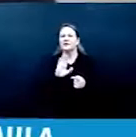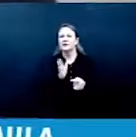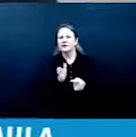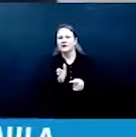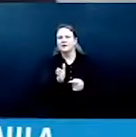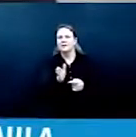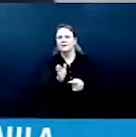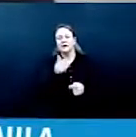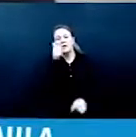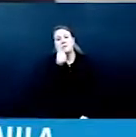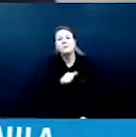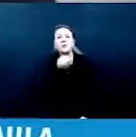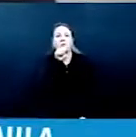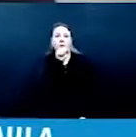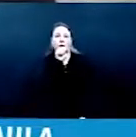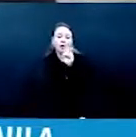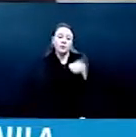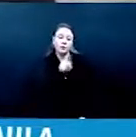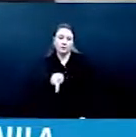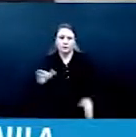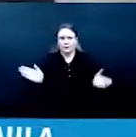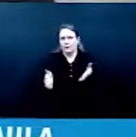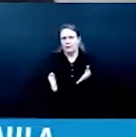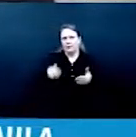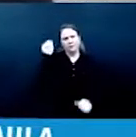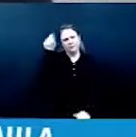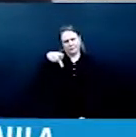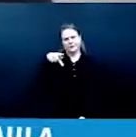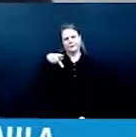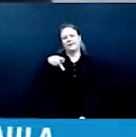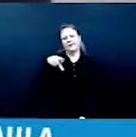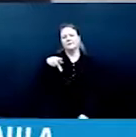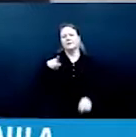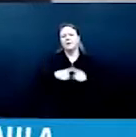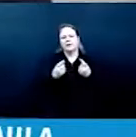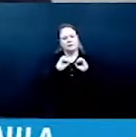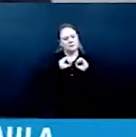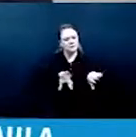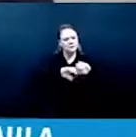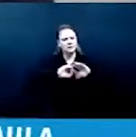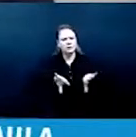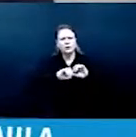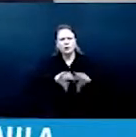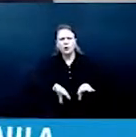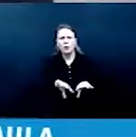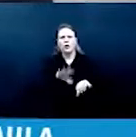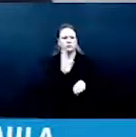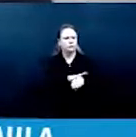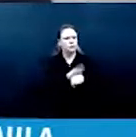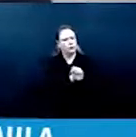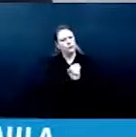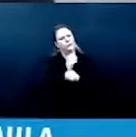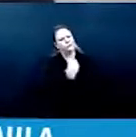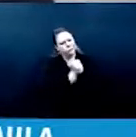eu tive minha mãe professora, né? Hoje ela é aposentada, mas ela lecionou, ela foi professora durante vários